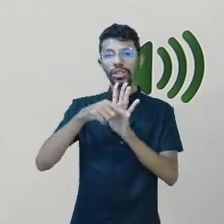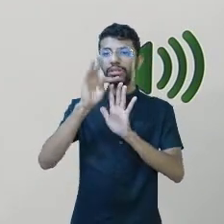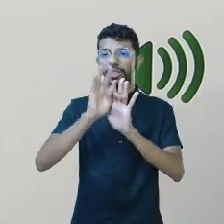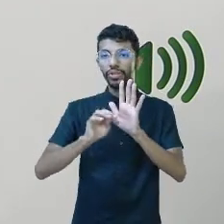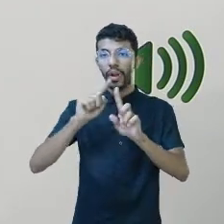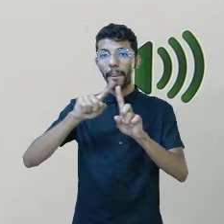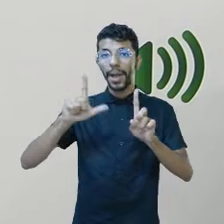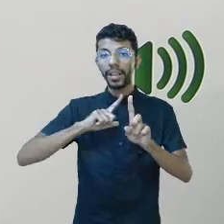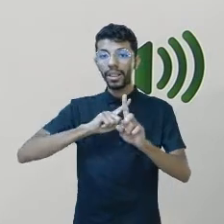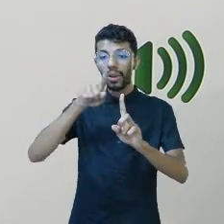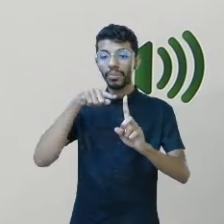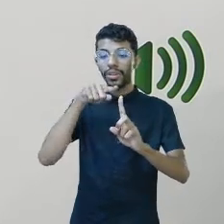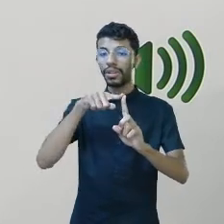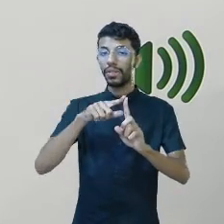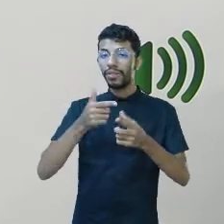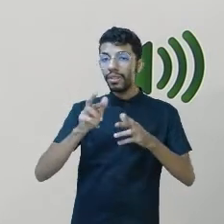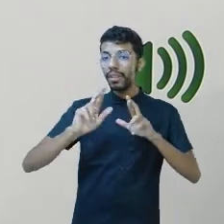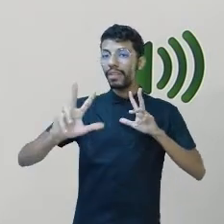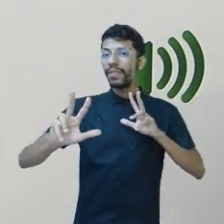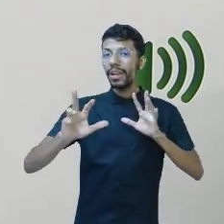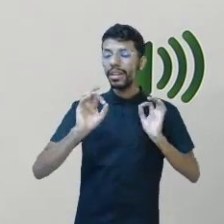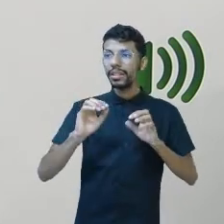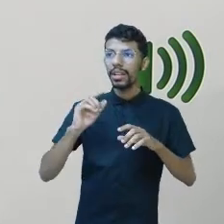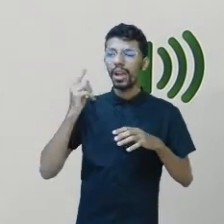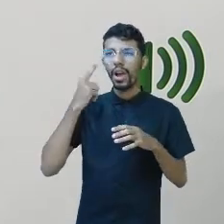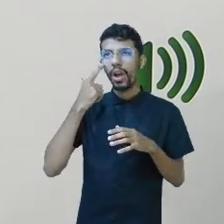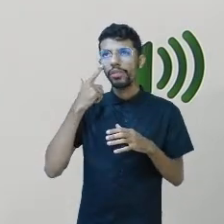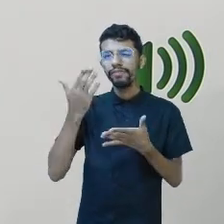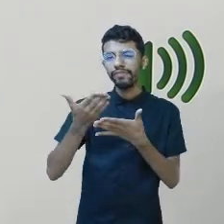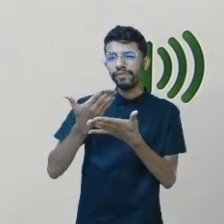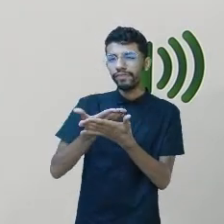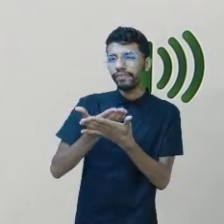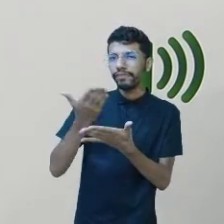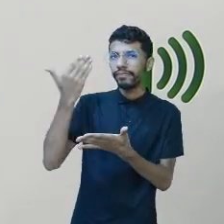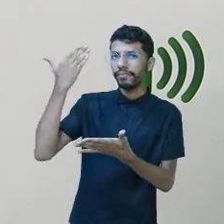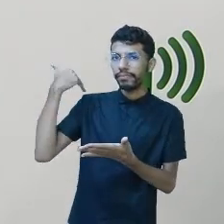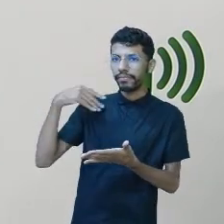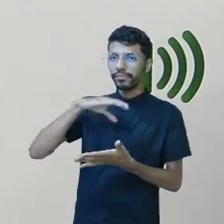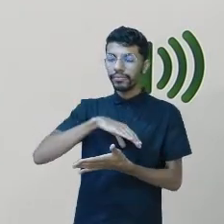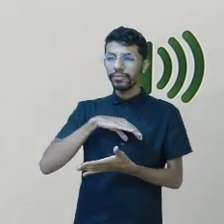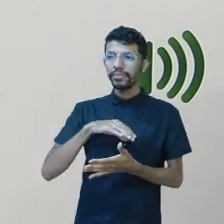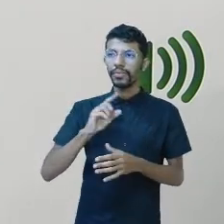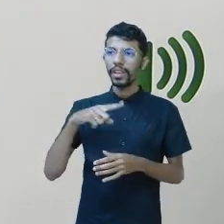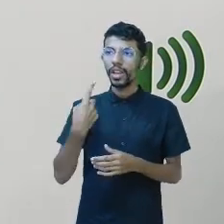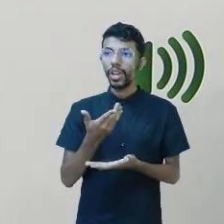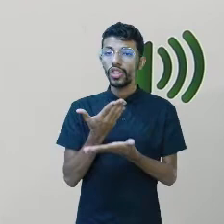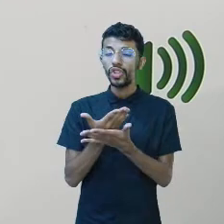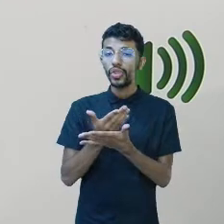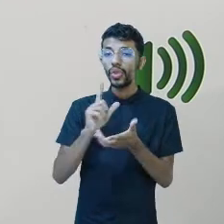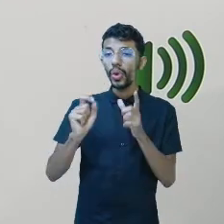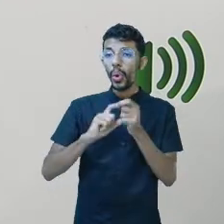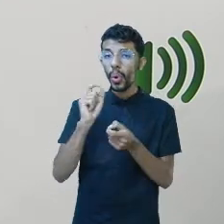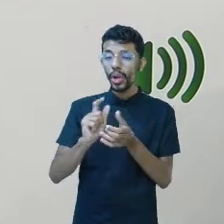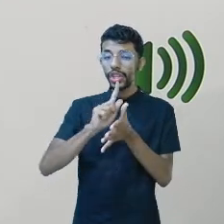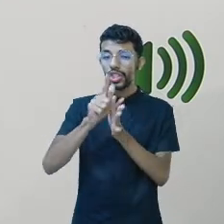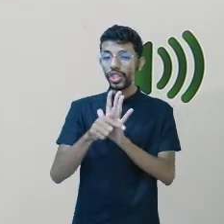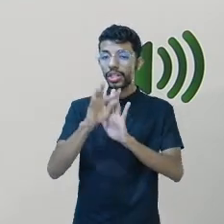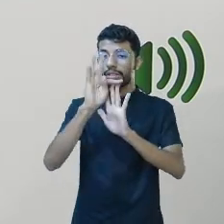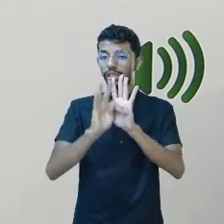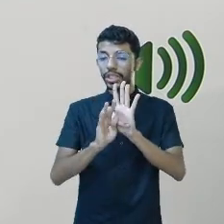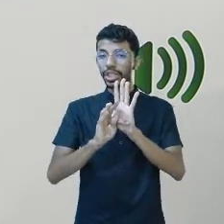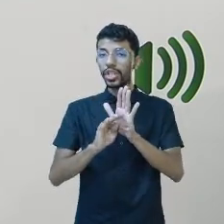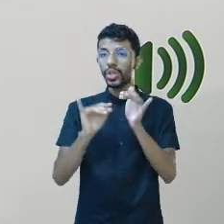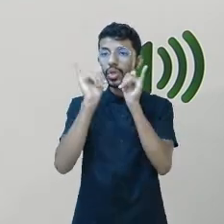exemplo, na penúltima aula, não me engano se foi a última aula de português, nós trabalhamos o gênero textual notícia,